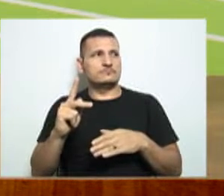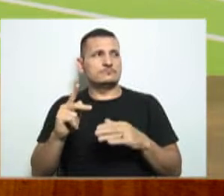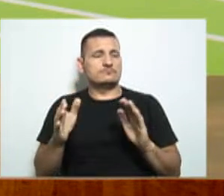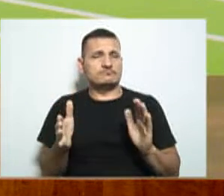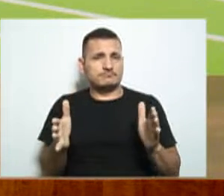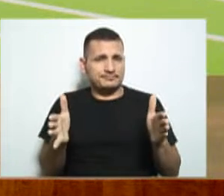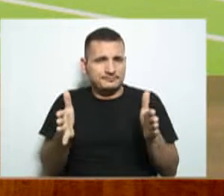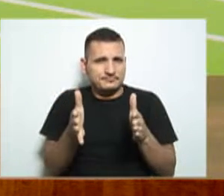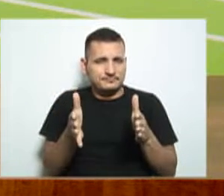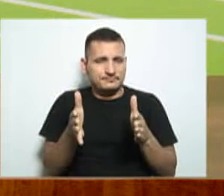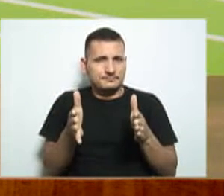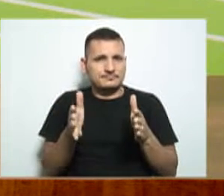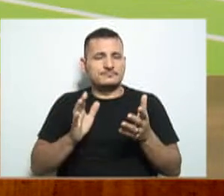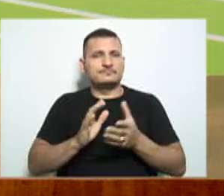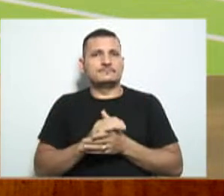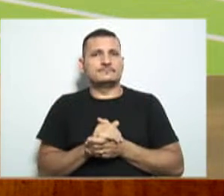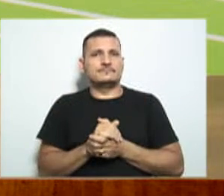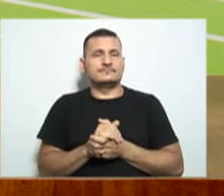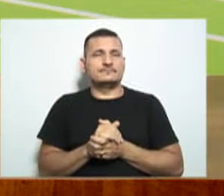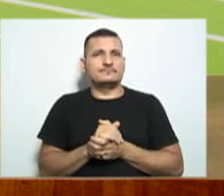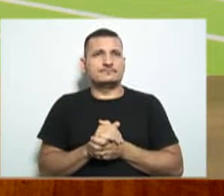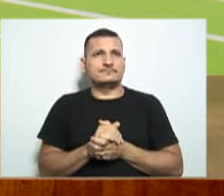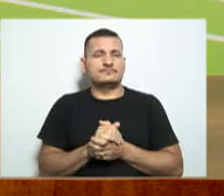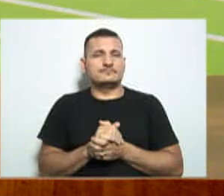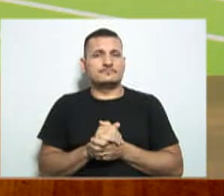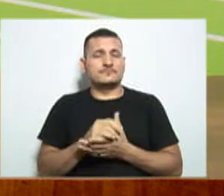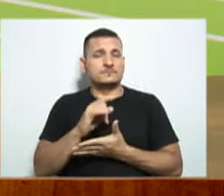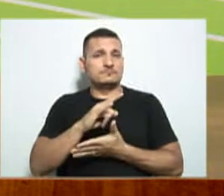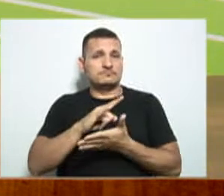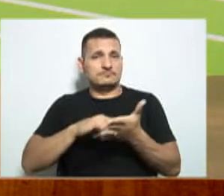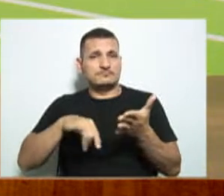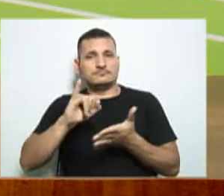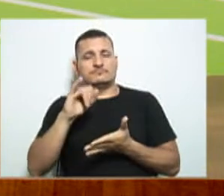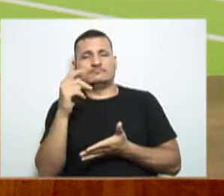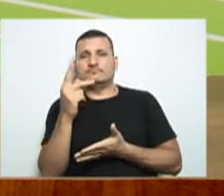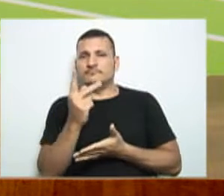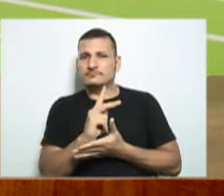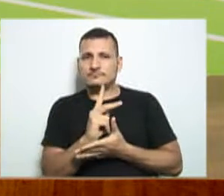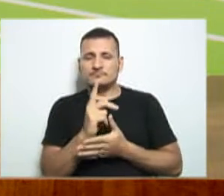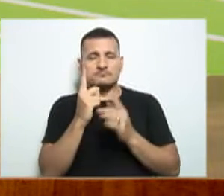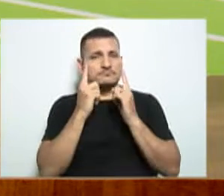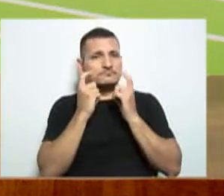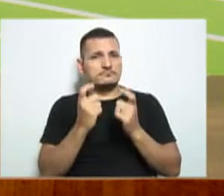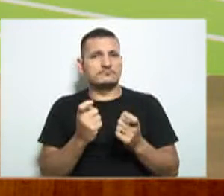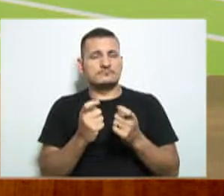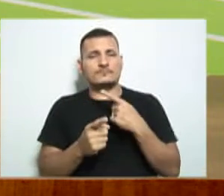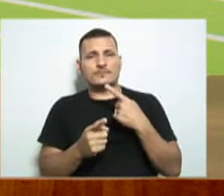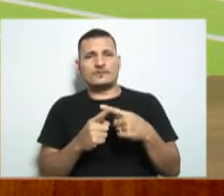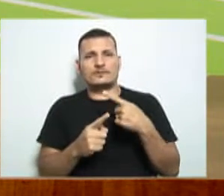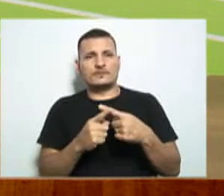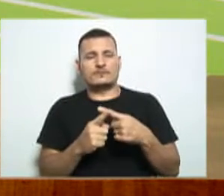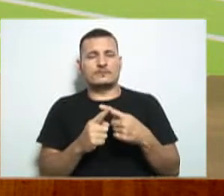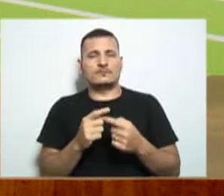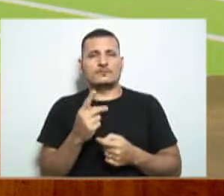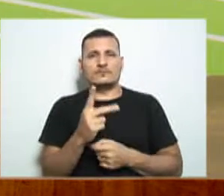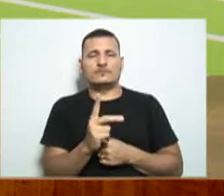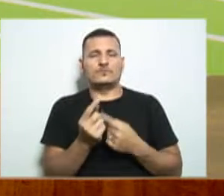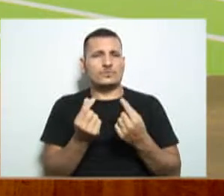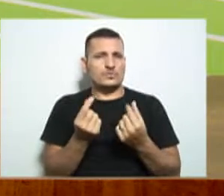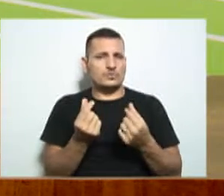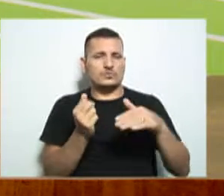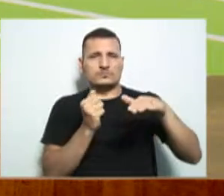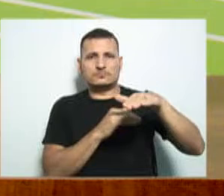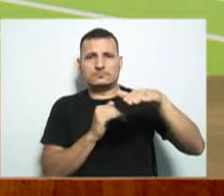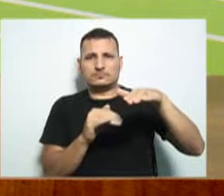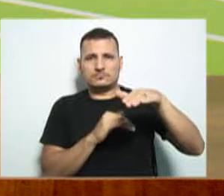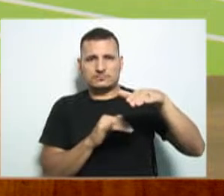pequena, né, no caso do inventário periódico, é interessante. Por quê? Porque os custos de controle de